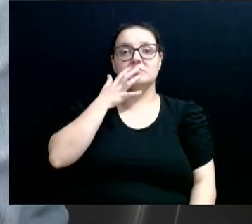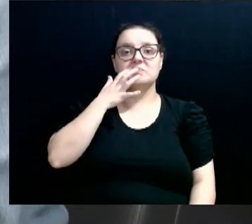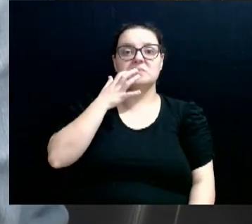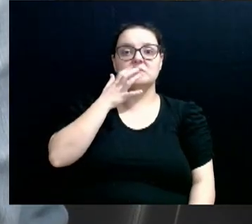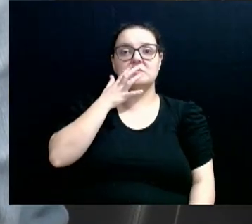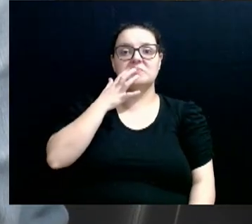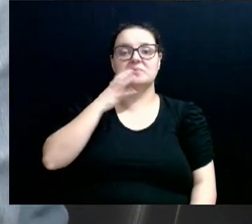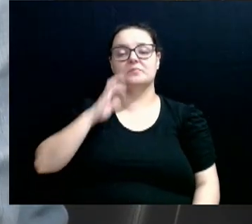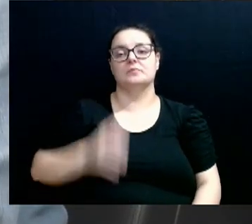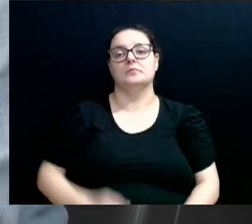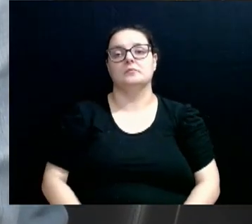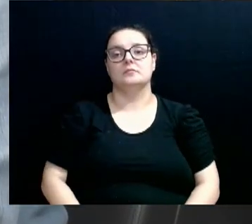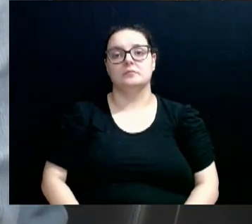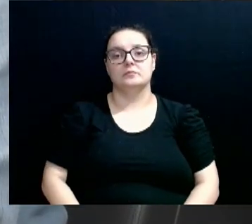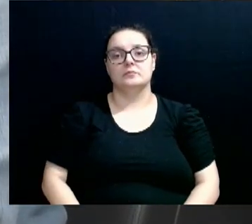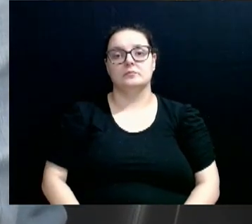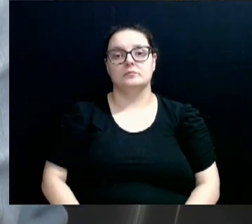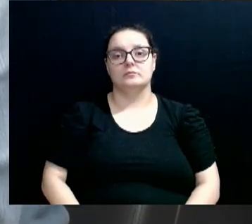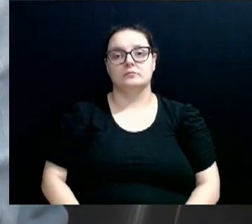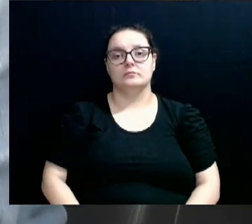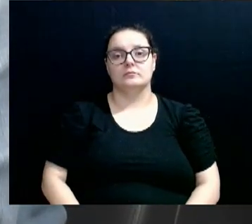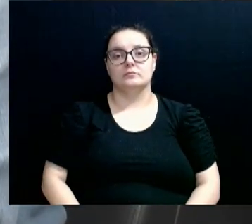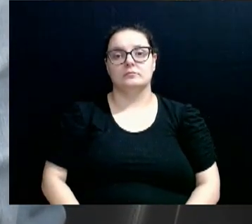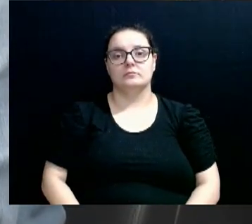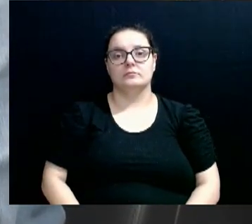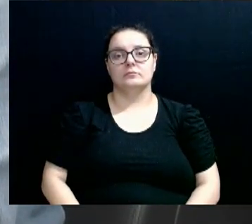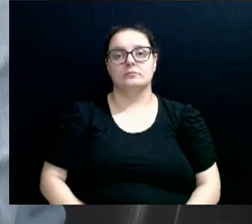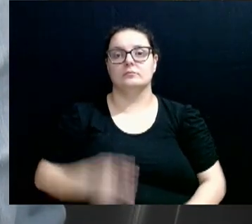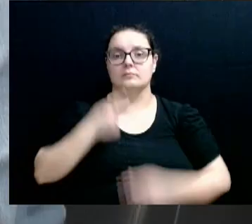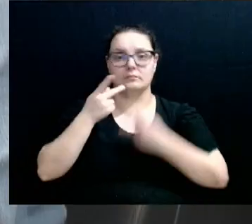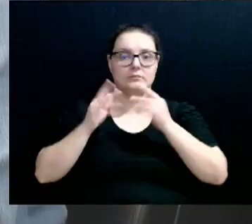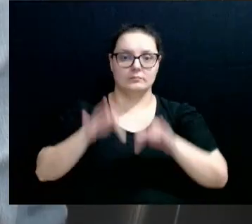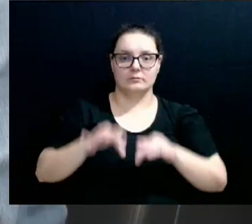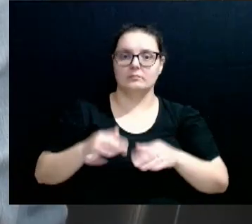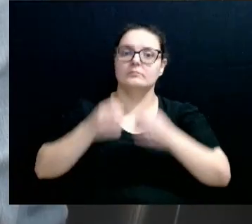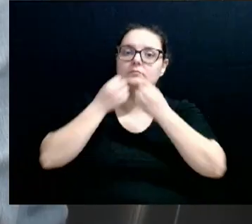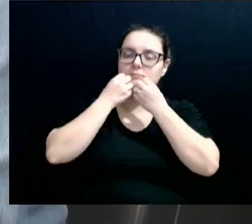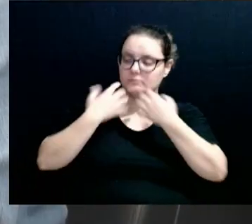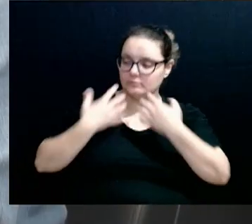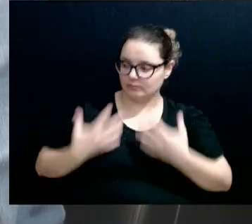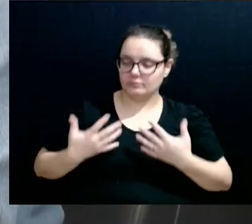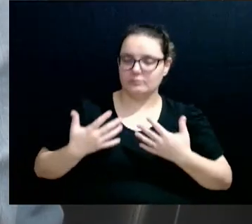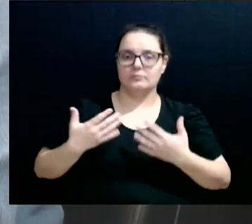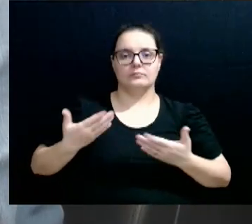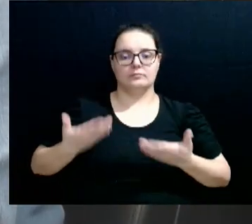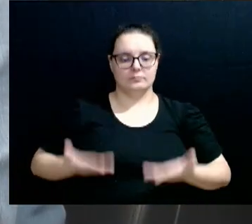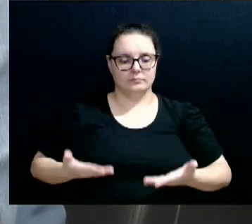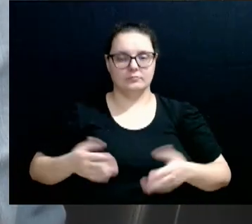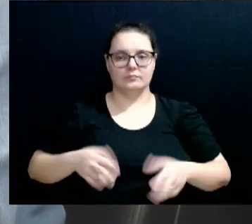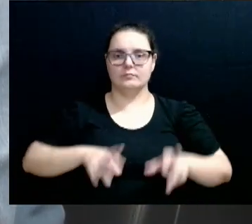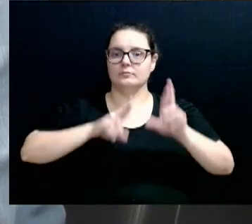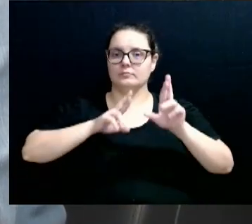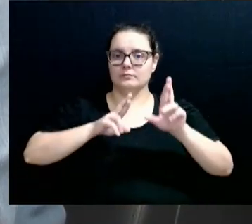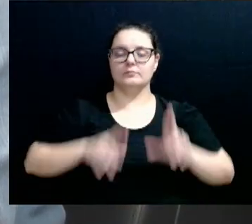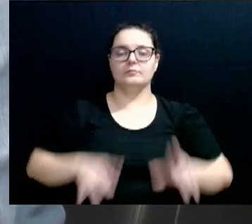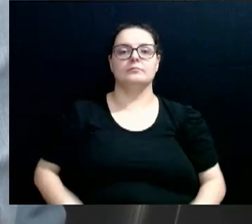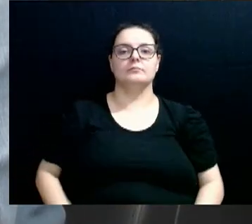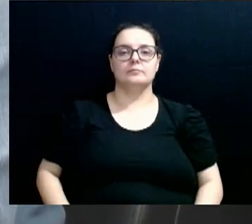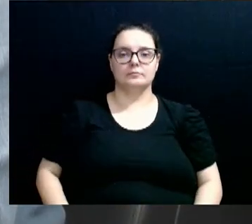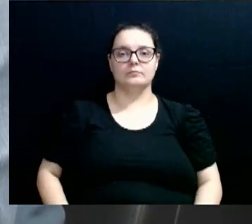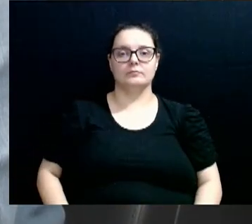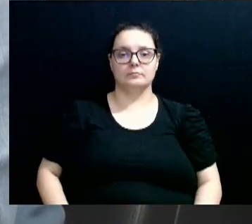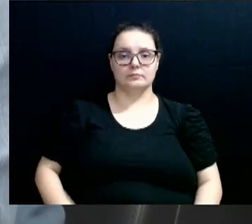E cara, assim, minhas considerações finais é o seguinte: foi muito bom estar aqui, eu espero que tenha ficado claro